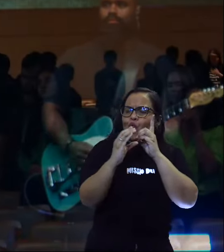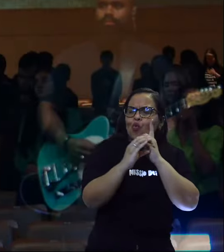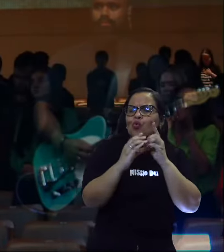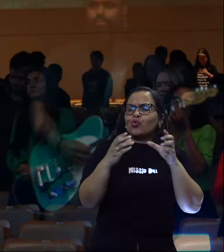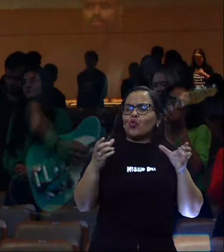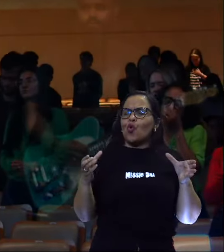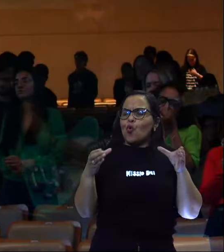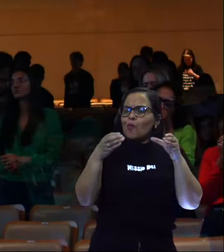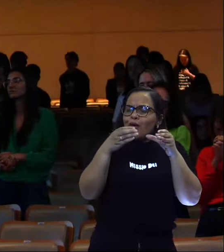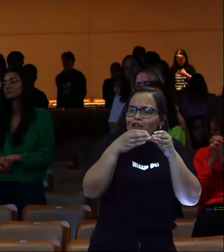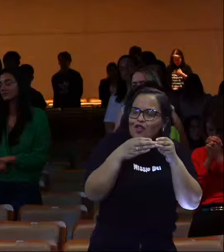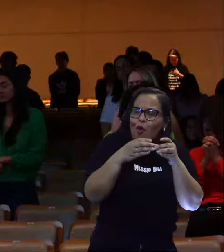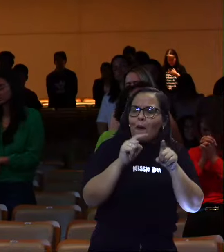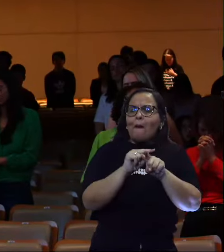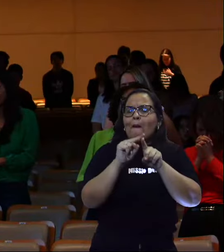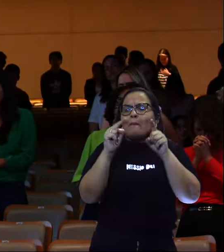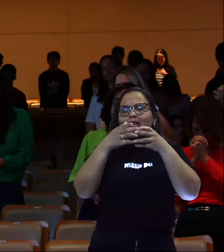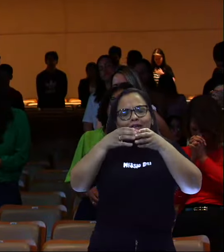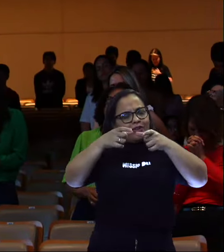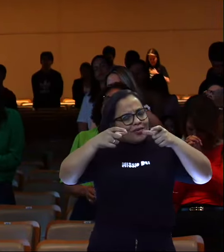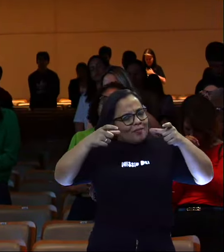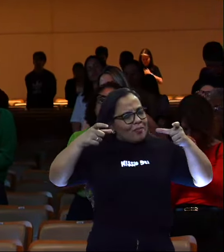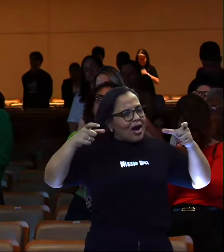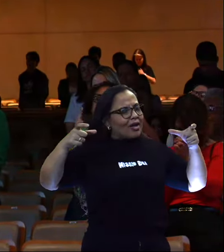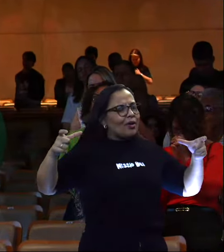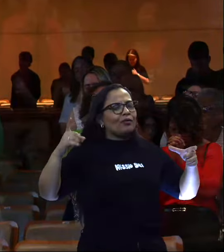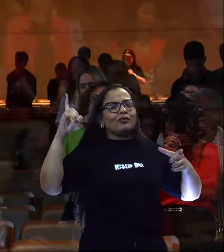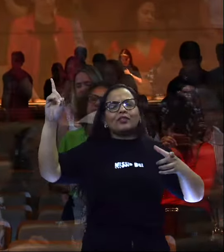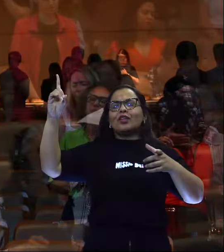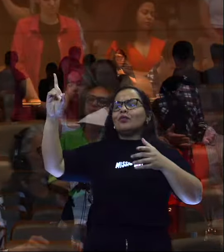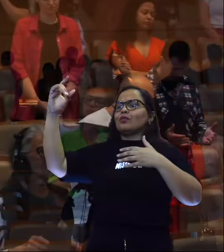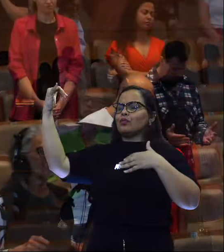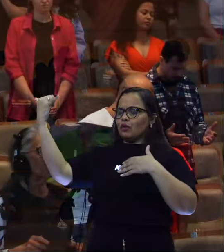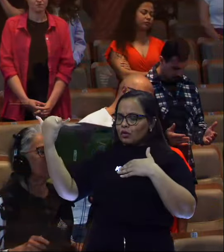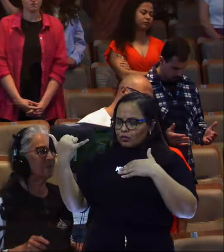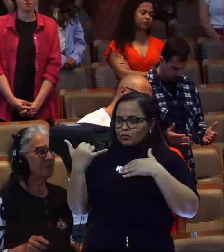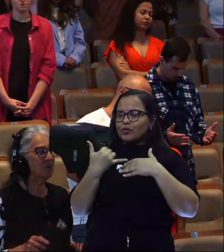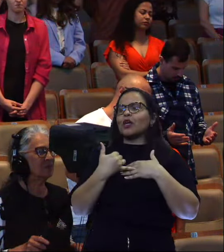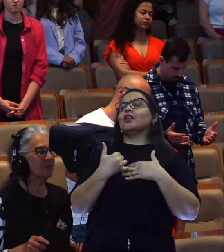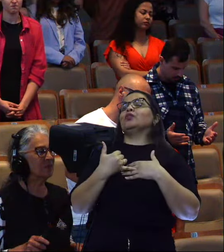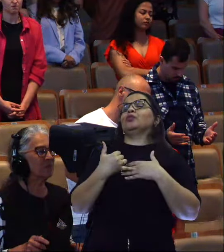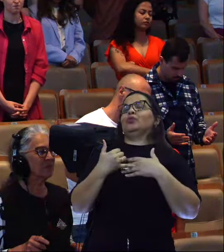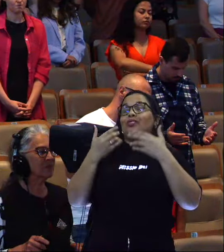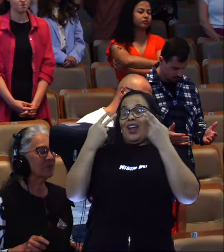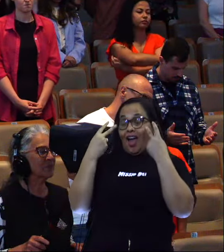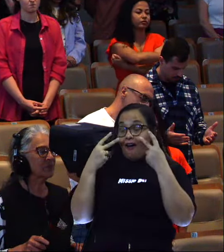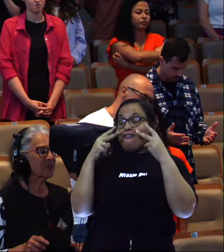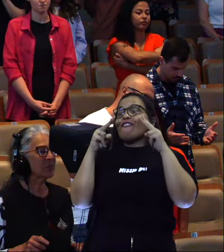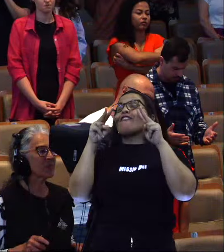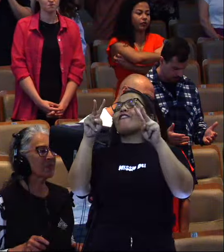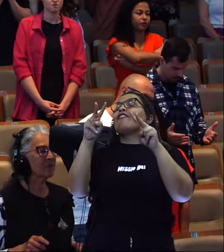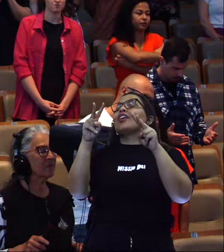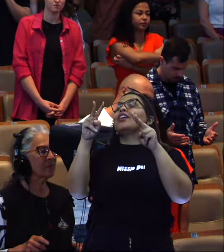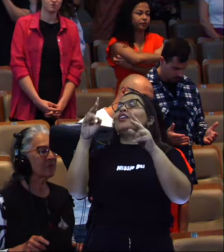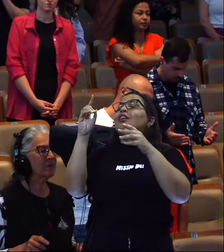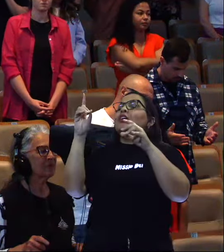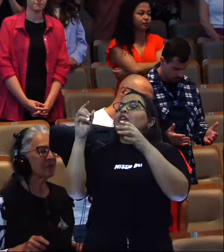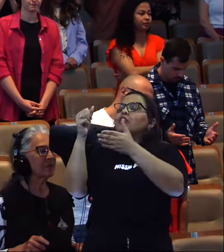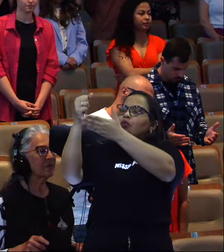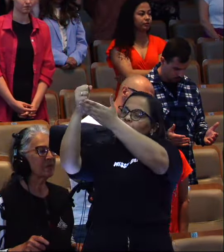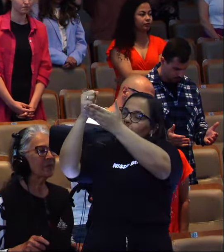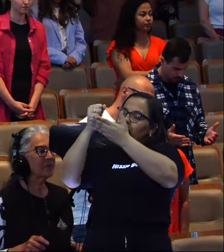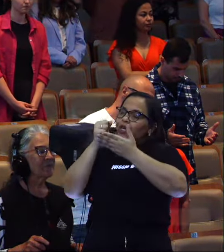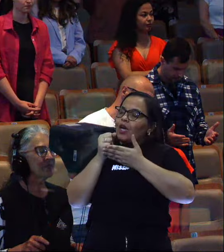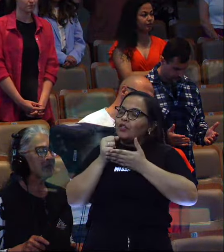Deus, poderosamente, abre os nossos olhos espirituais, aumenta a nossa visão, Pai, para que possamos olhar para os desafios, para